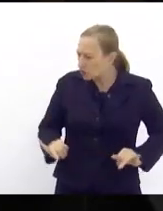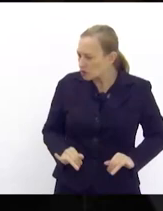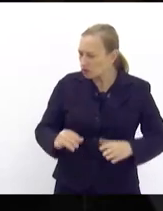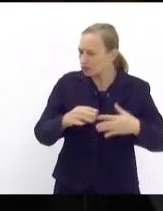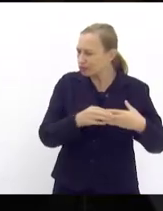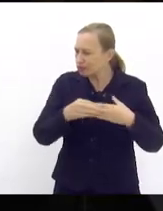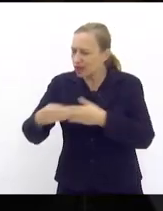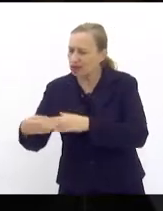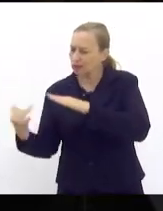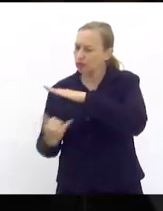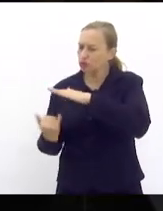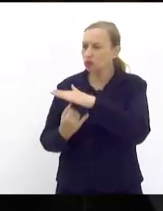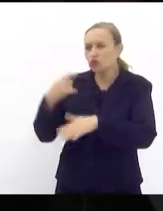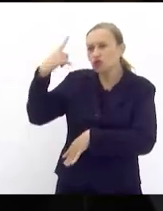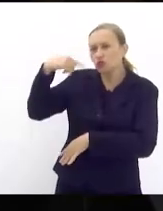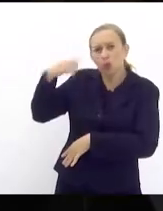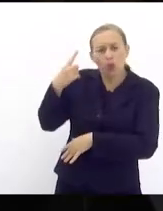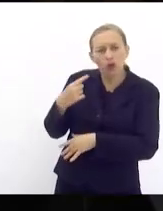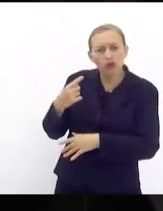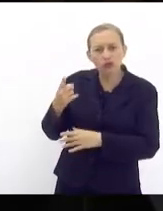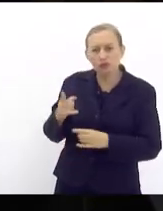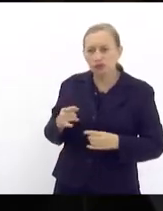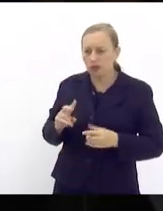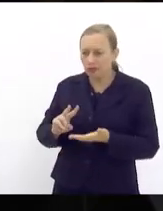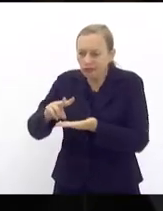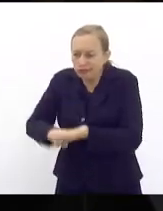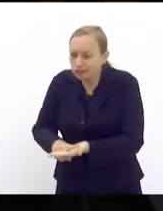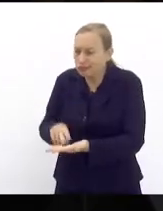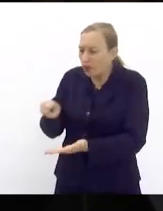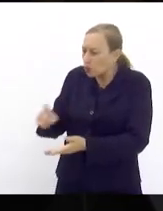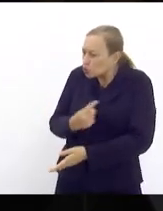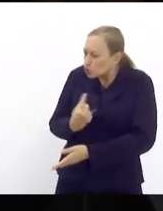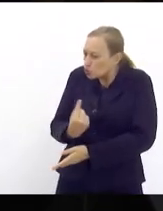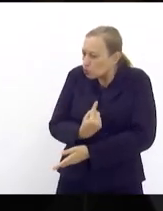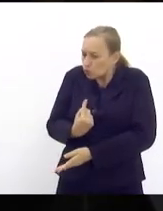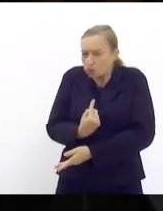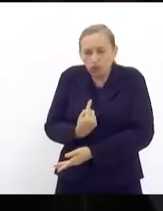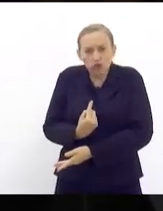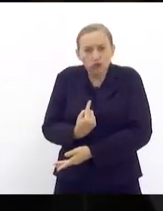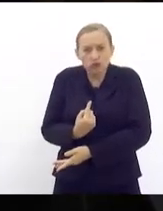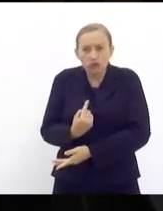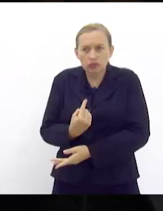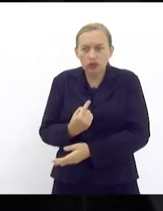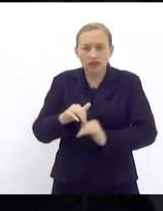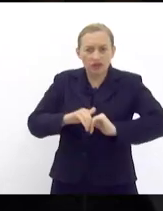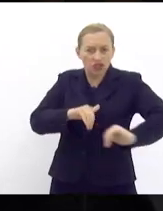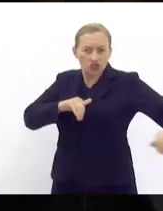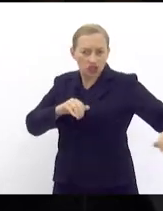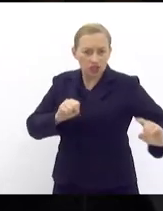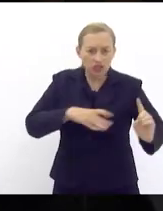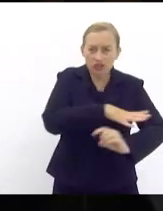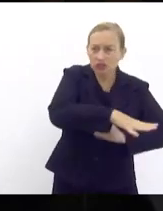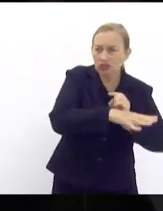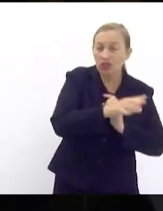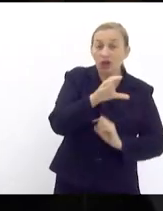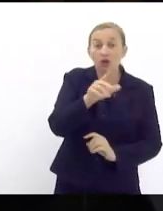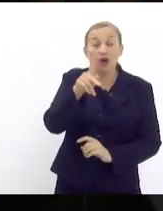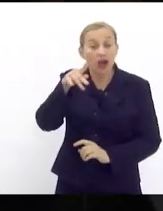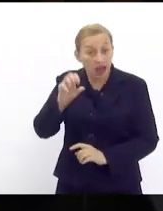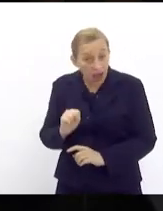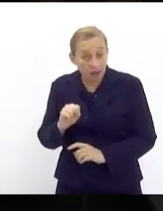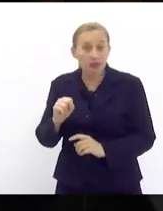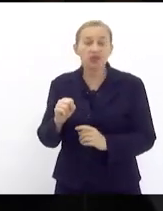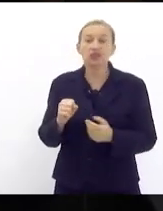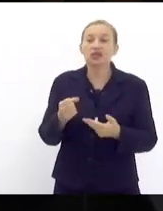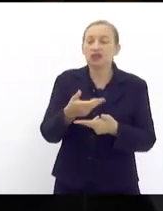por uma instituição psiquiátrica e seja internada asilada da sociedade com Caps 3 com Caps ad3 com os leitos de saúde